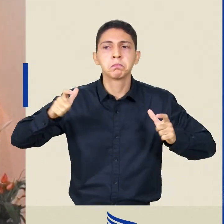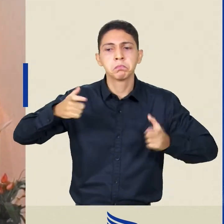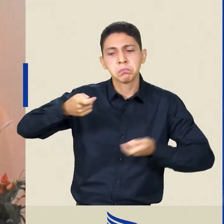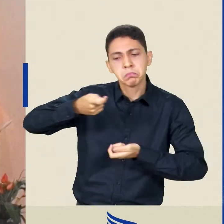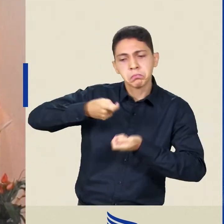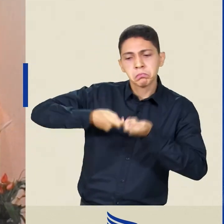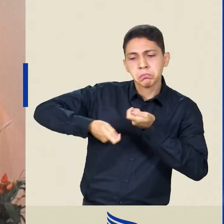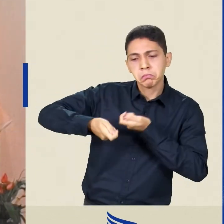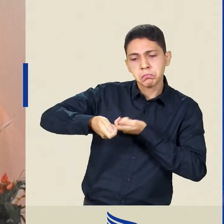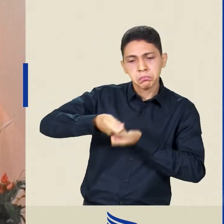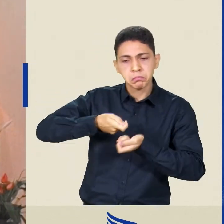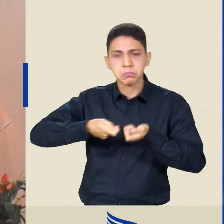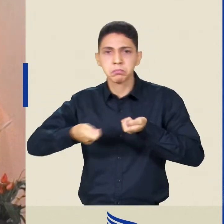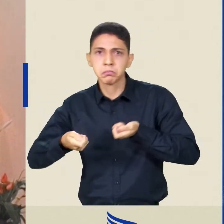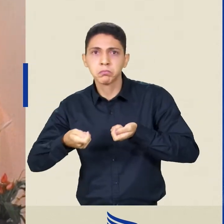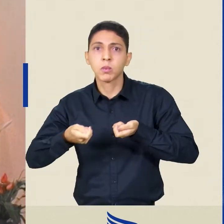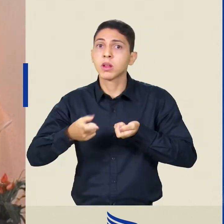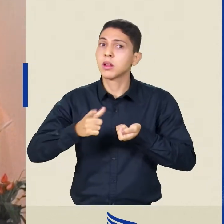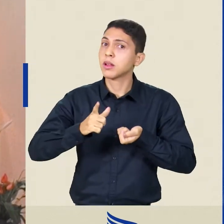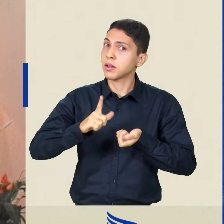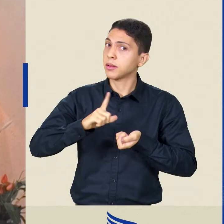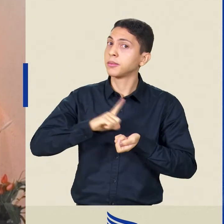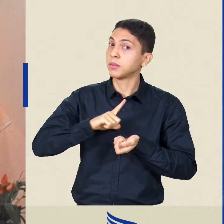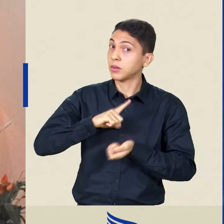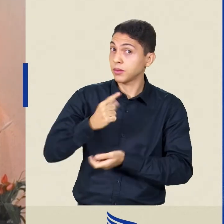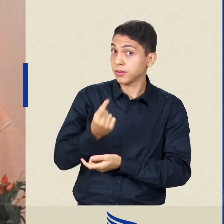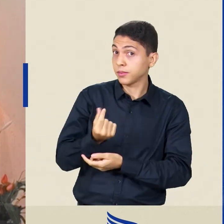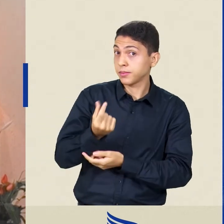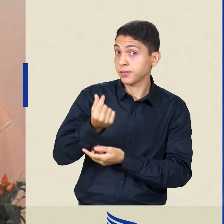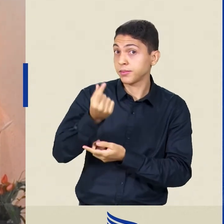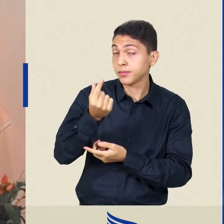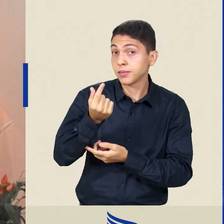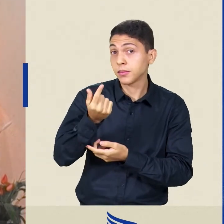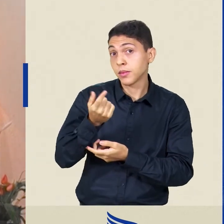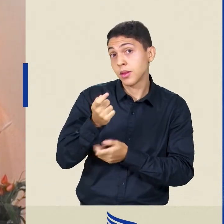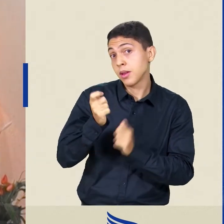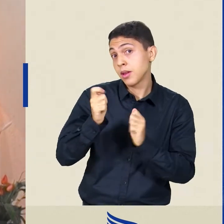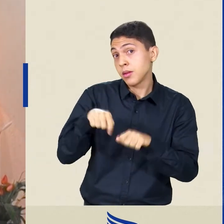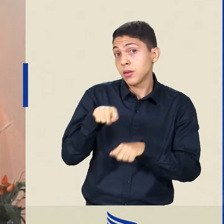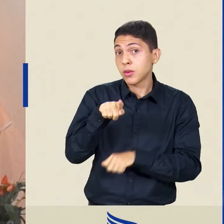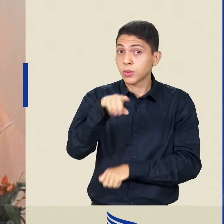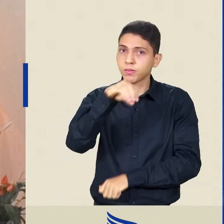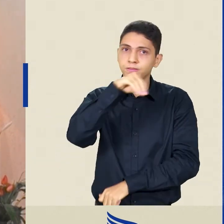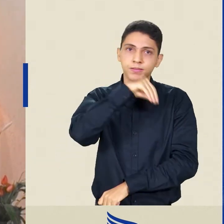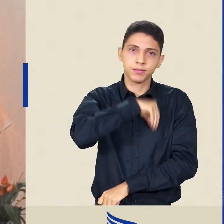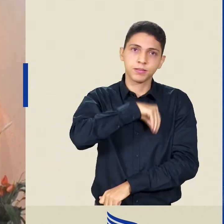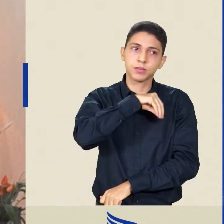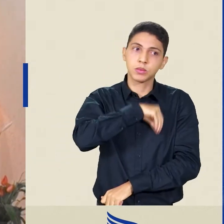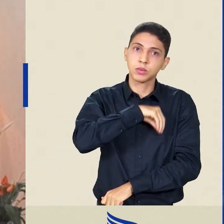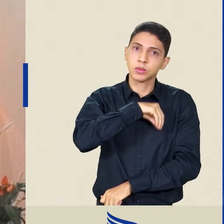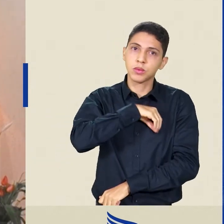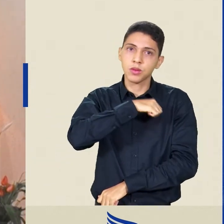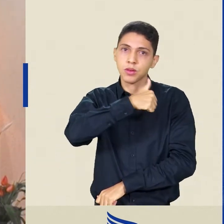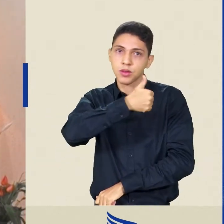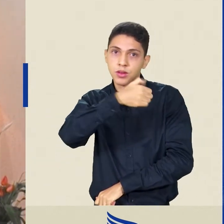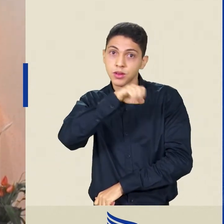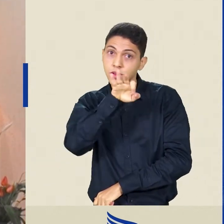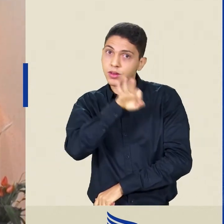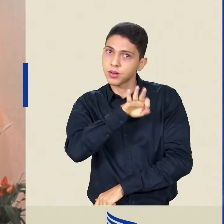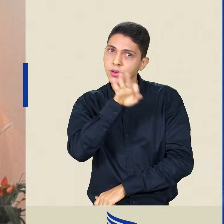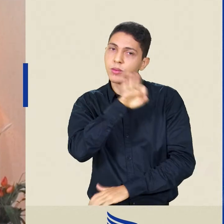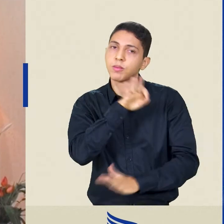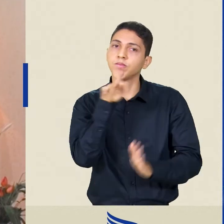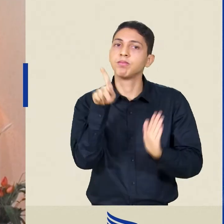são medidas em dinheiro. Pode ser que você ganhe um salário, então 10% do seu salário é do